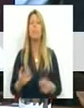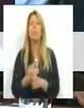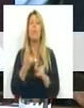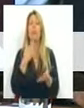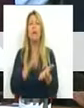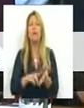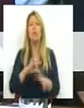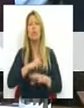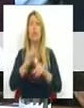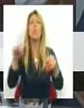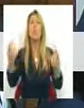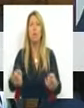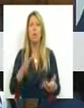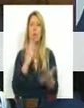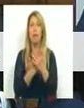deste processo?